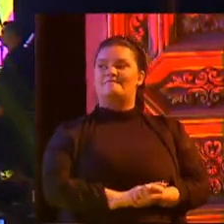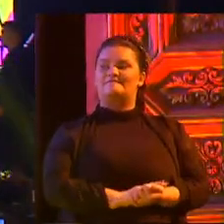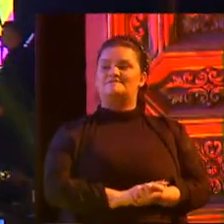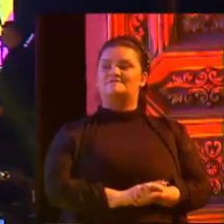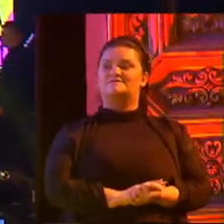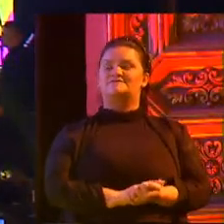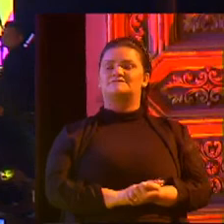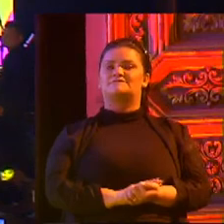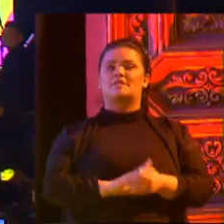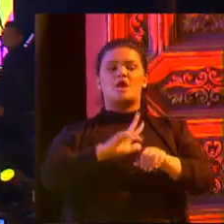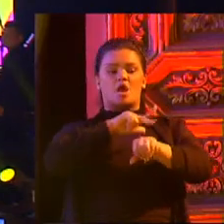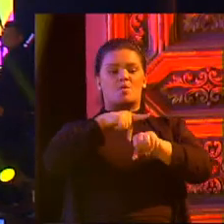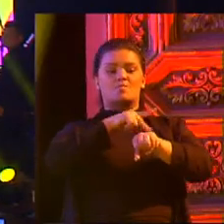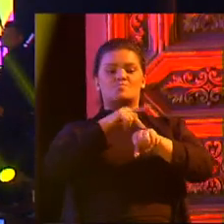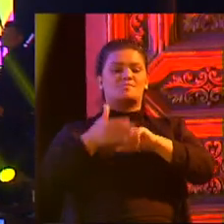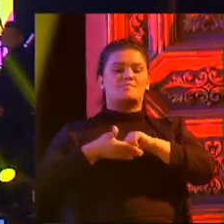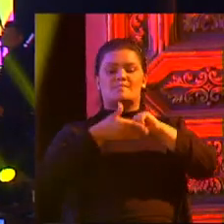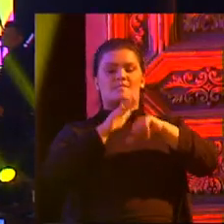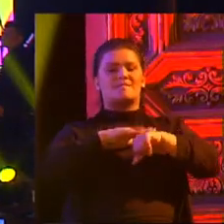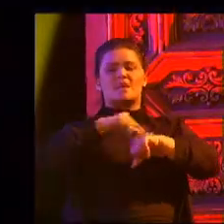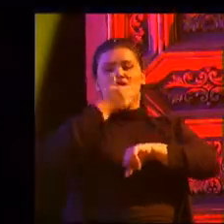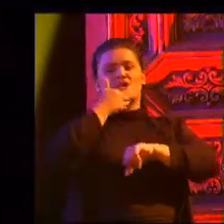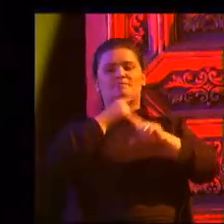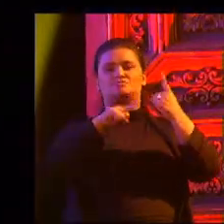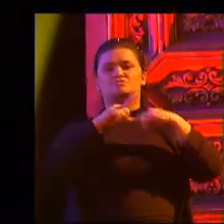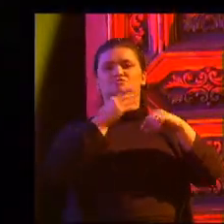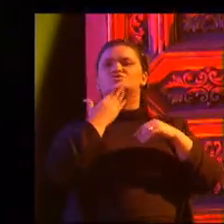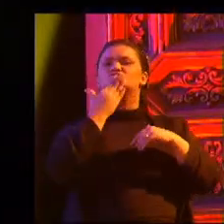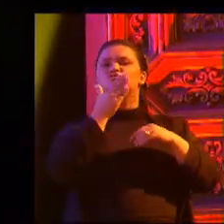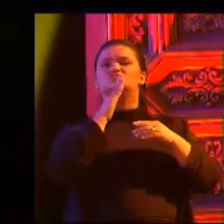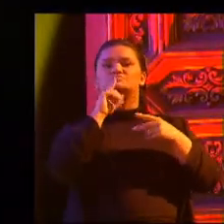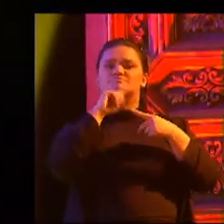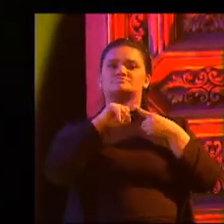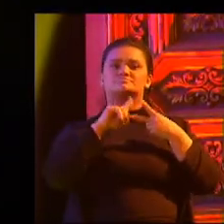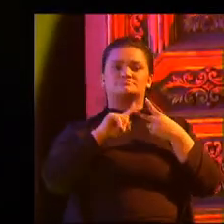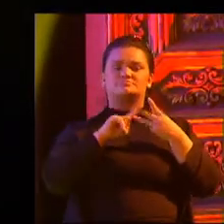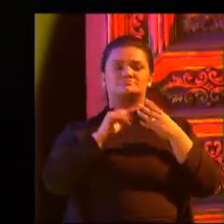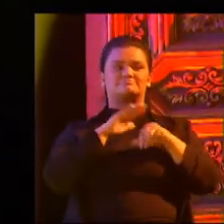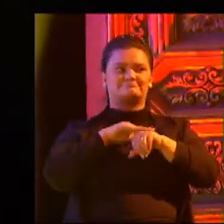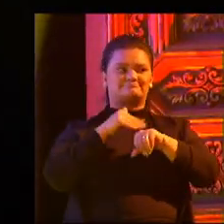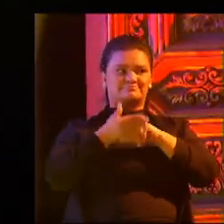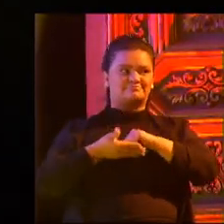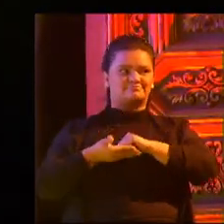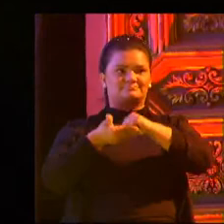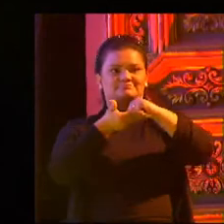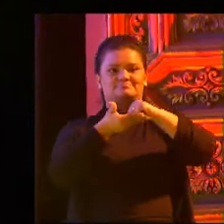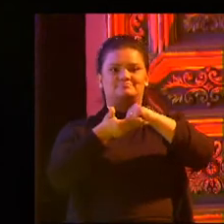O prêmio de melhor música na categoria pop, rock, rap, reggae vai para